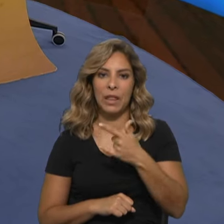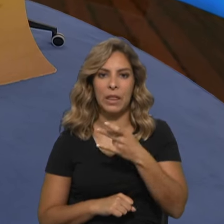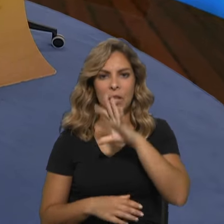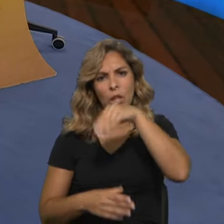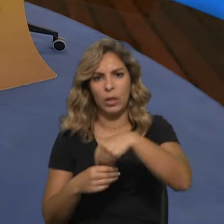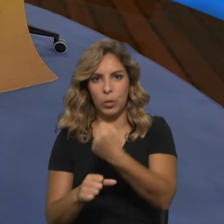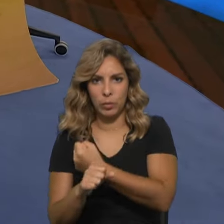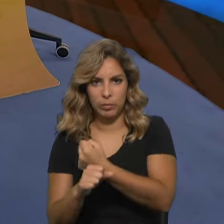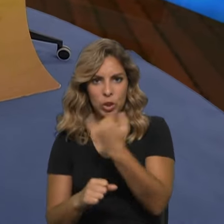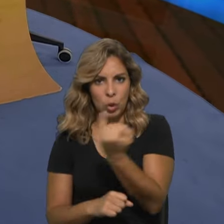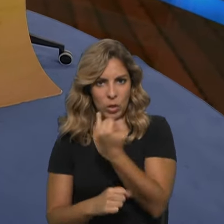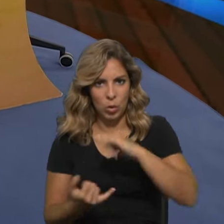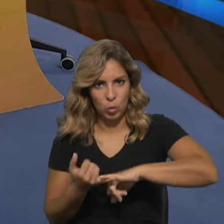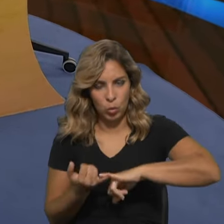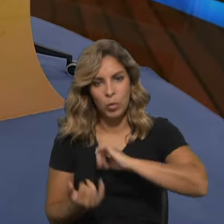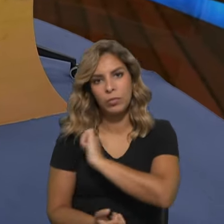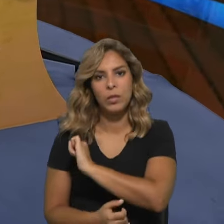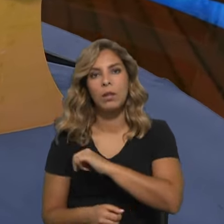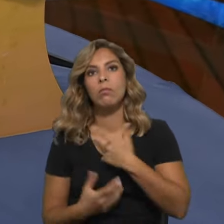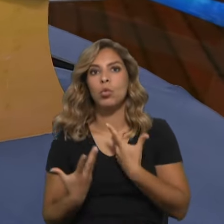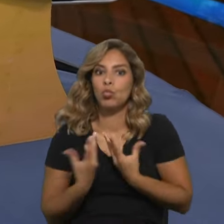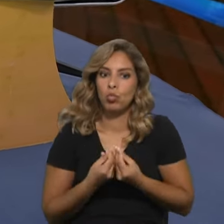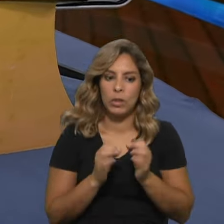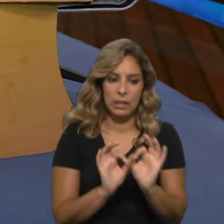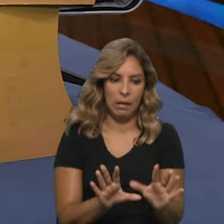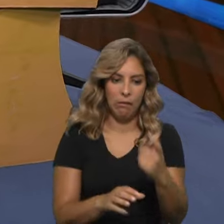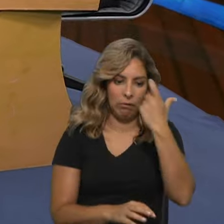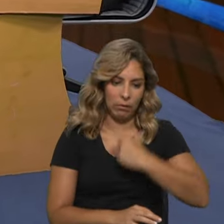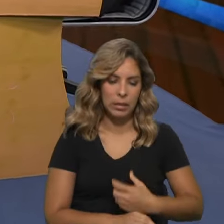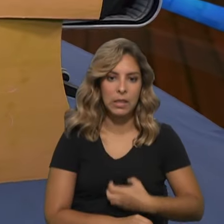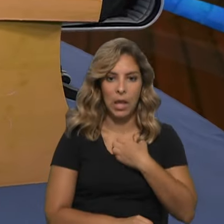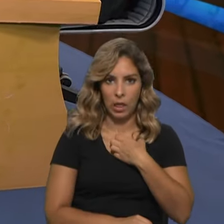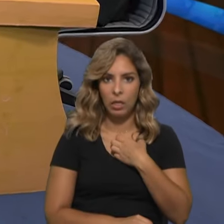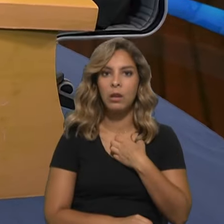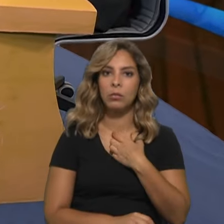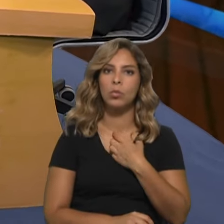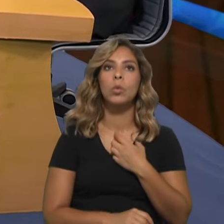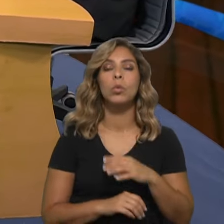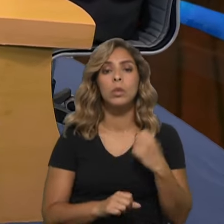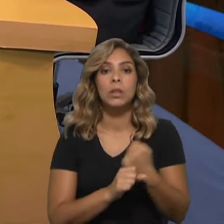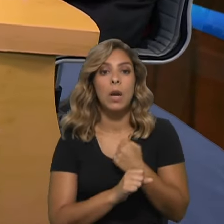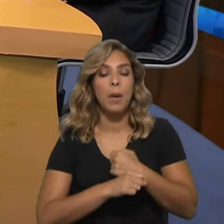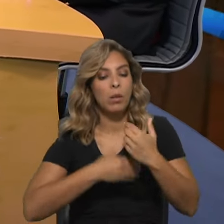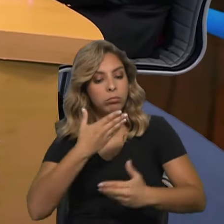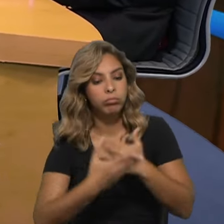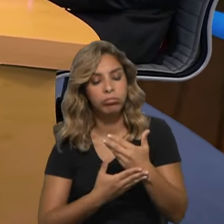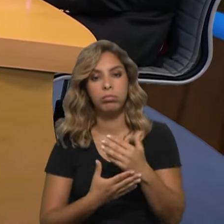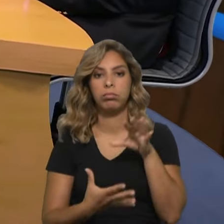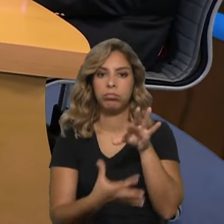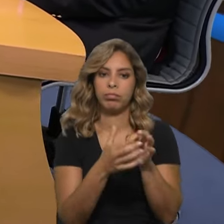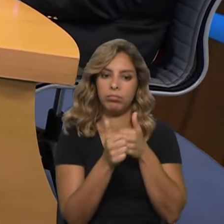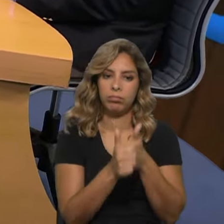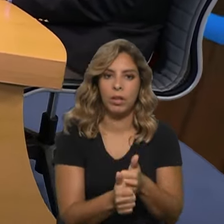que criaram a nossa associação e que viveram como nós este trabalho ao serviço dos peregrinos e de Nossa Senhora em